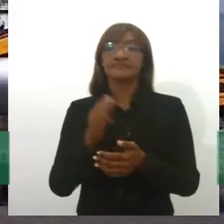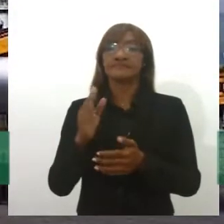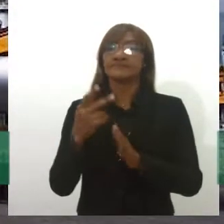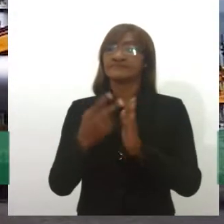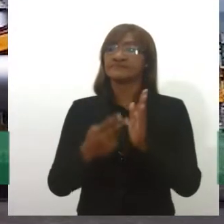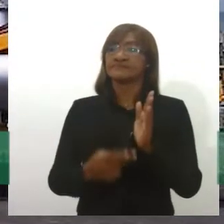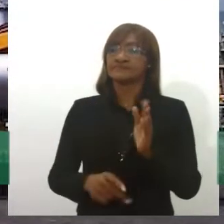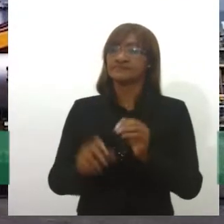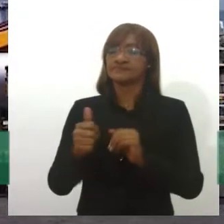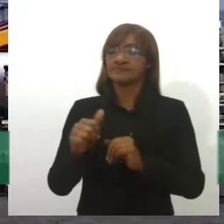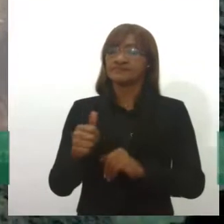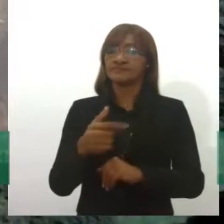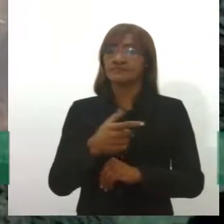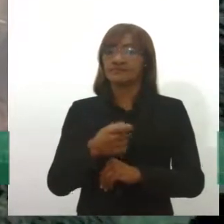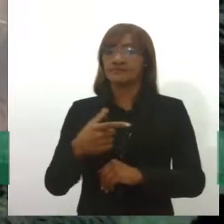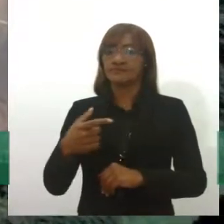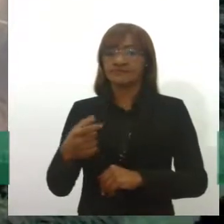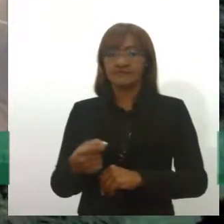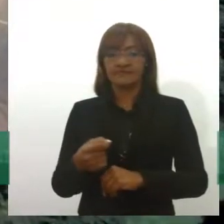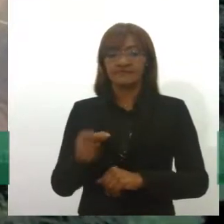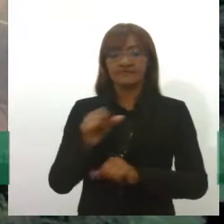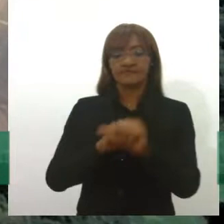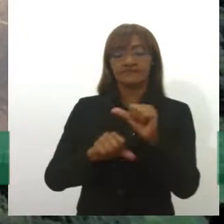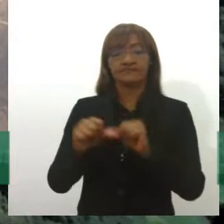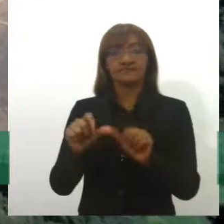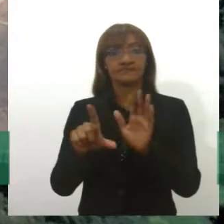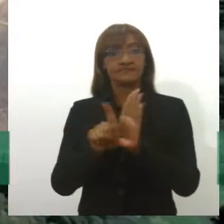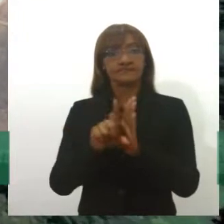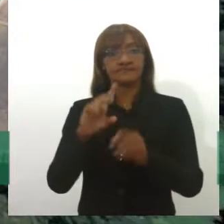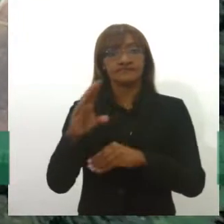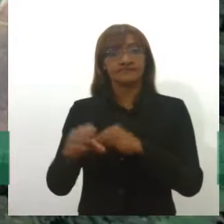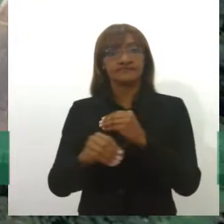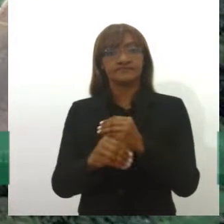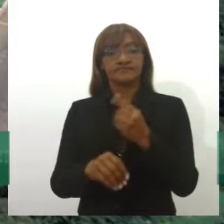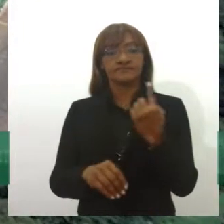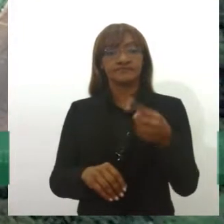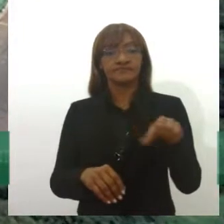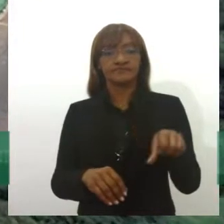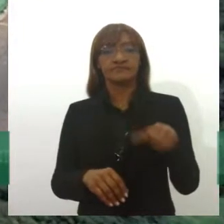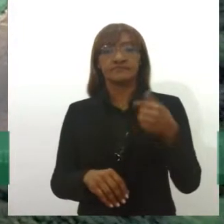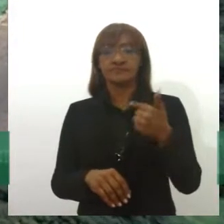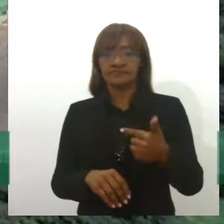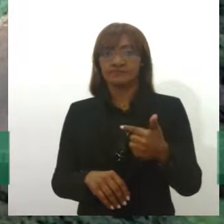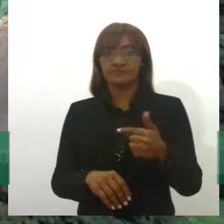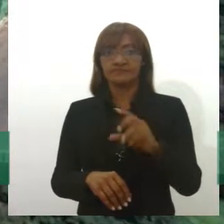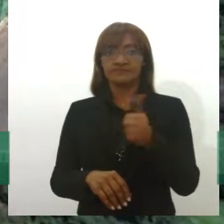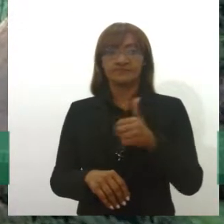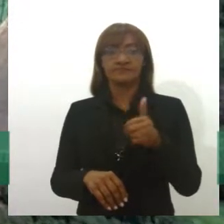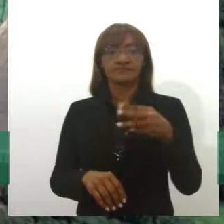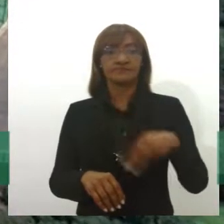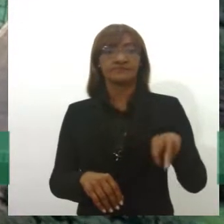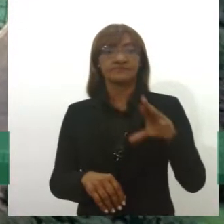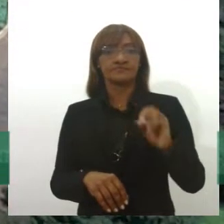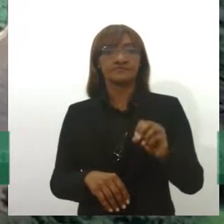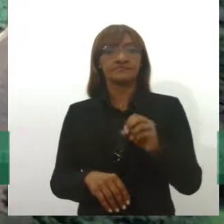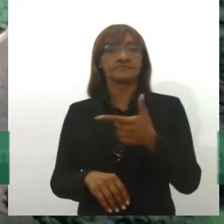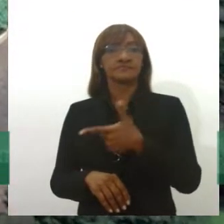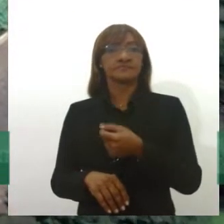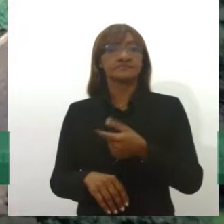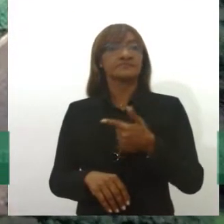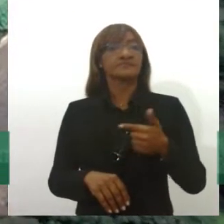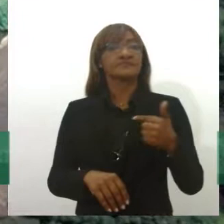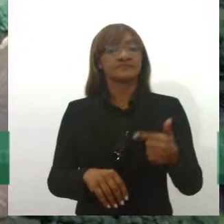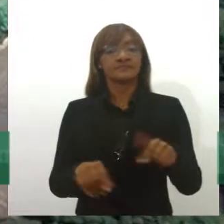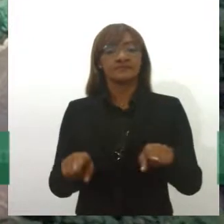PLP 11 de 2020, que se transformou na Lei Complementar 192, de 11 de março de 2022,